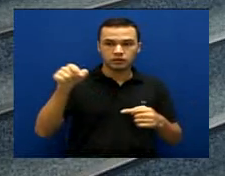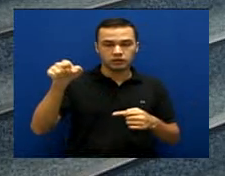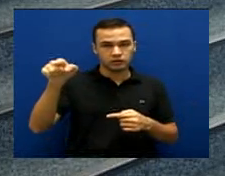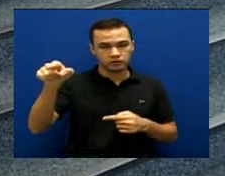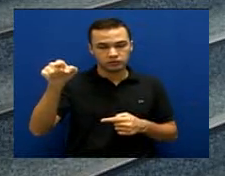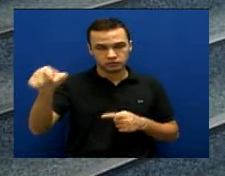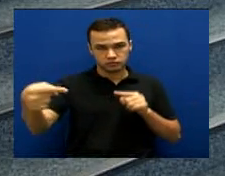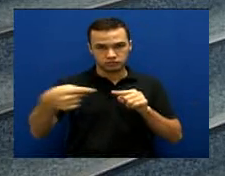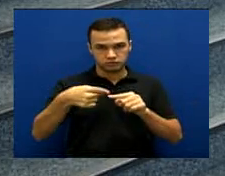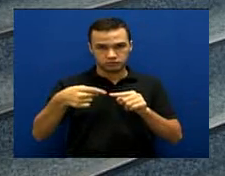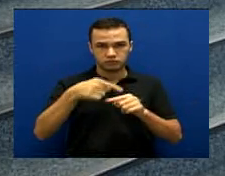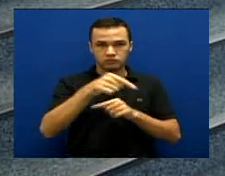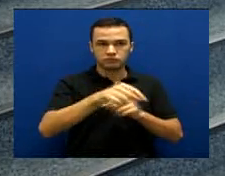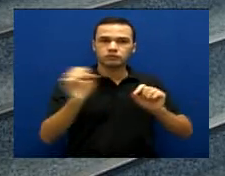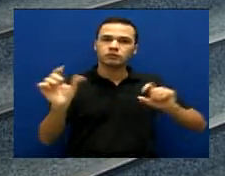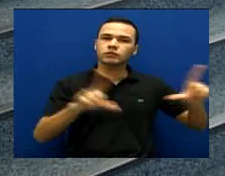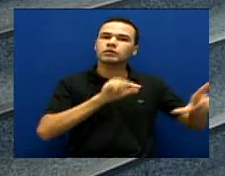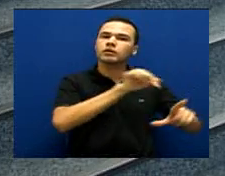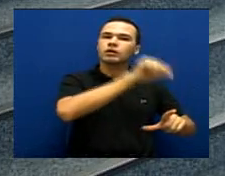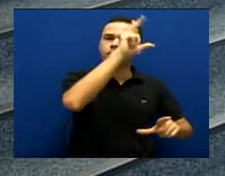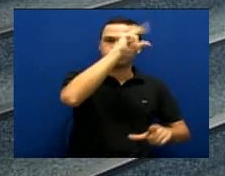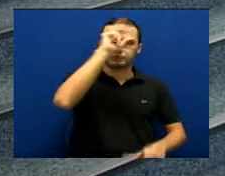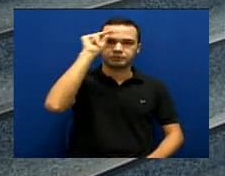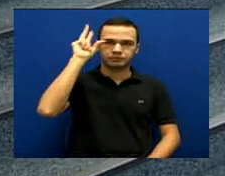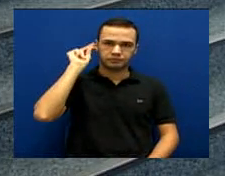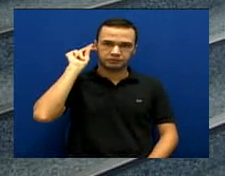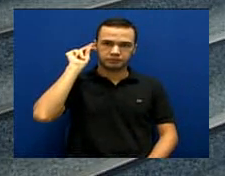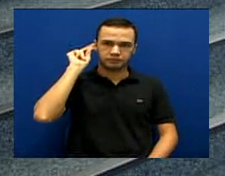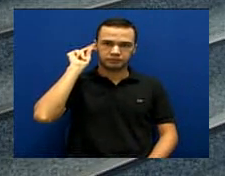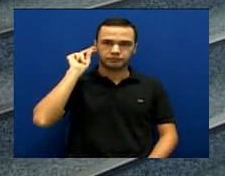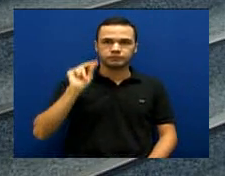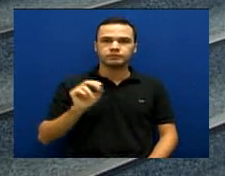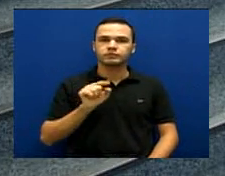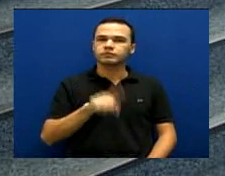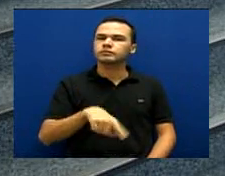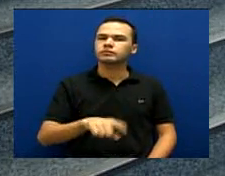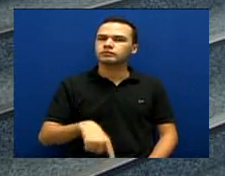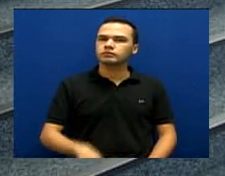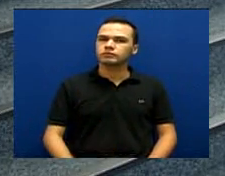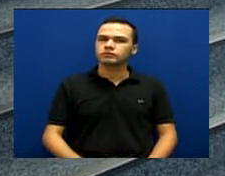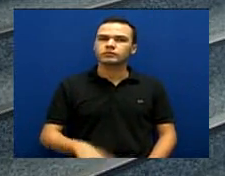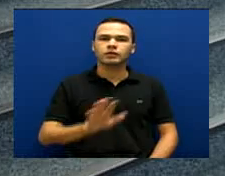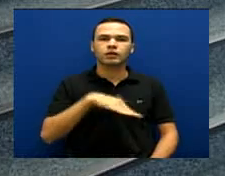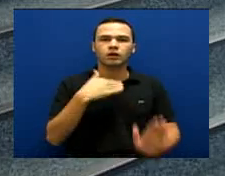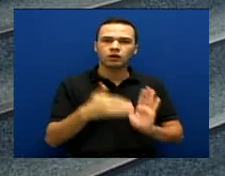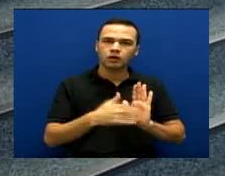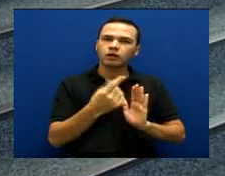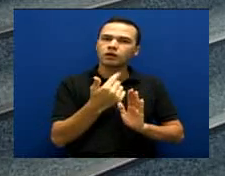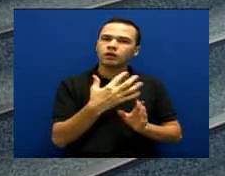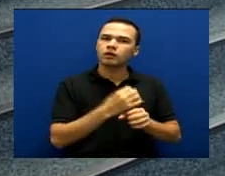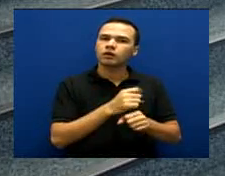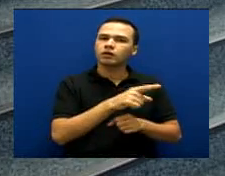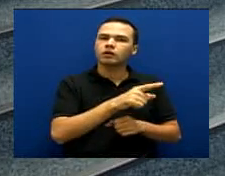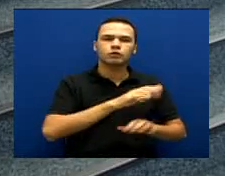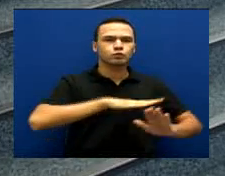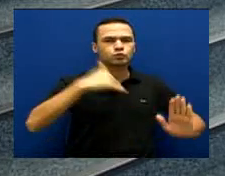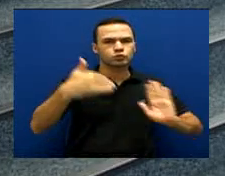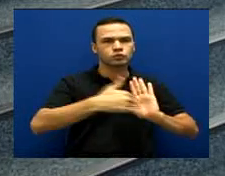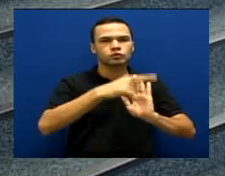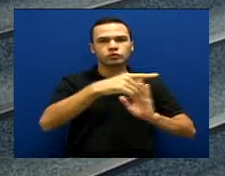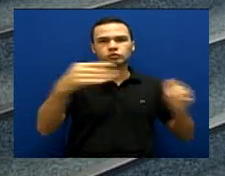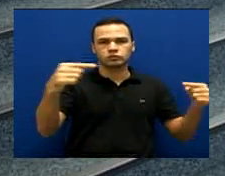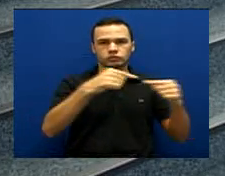contida no quadro prefeitura isso é que todas as despesas estão registrado aqui na questão